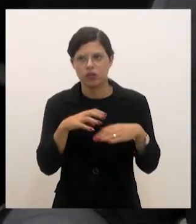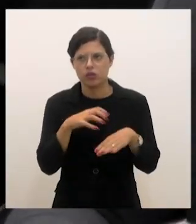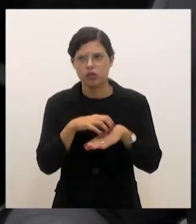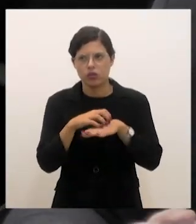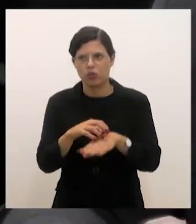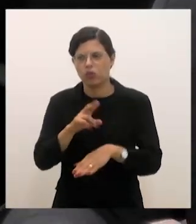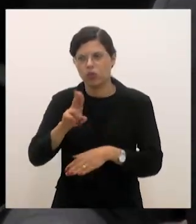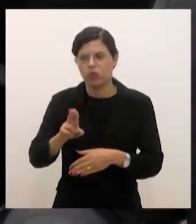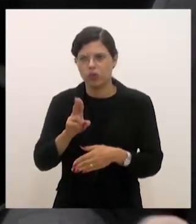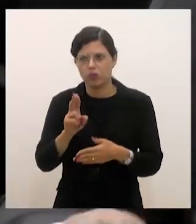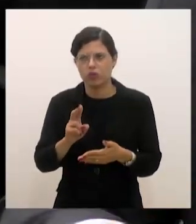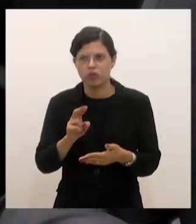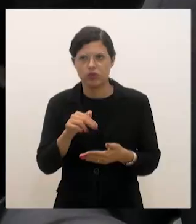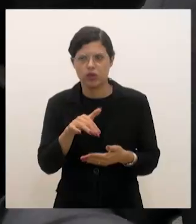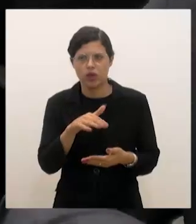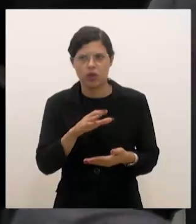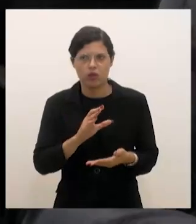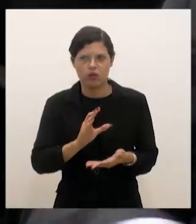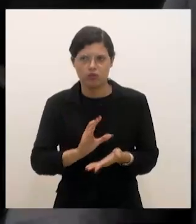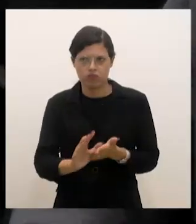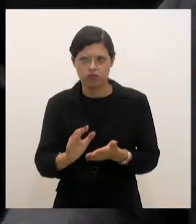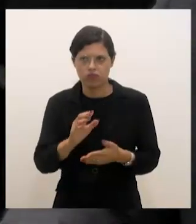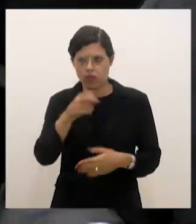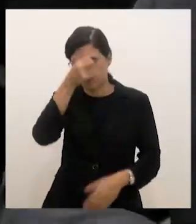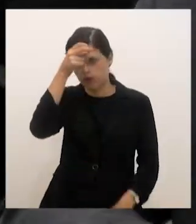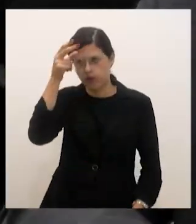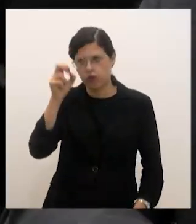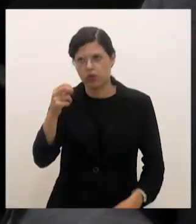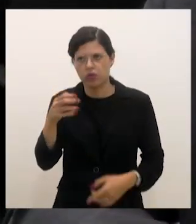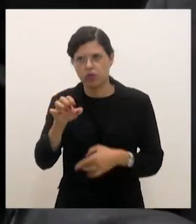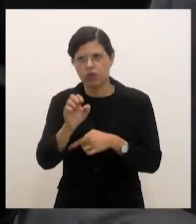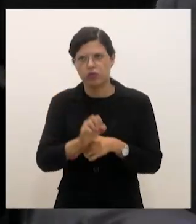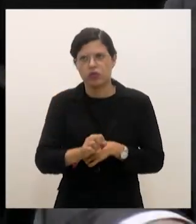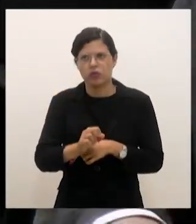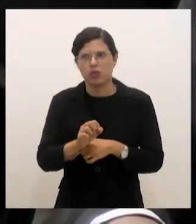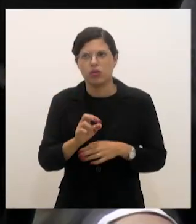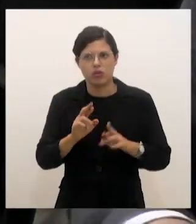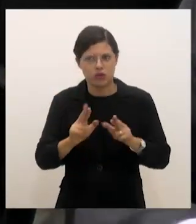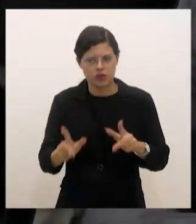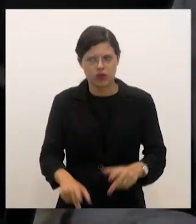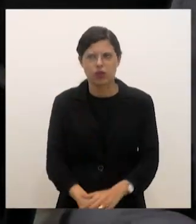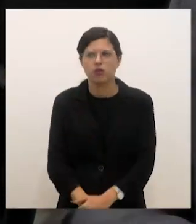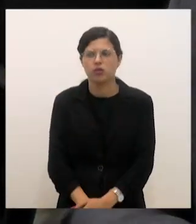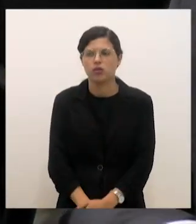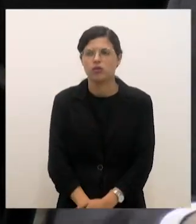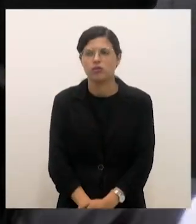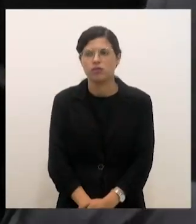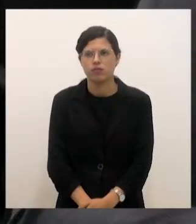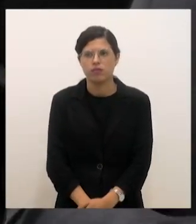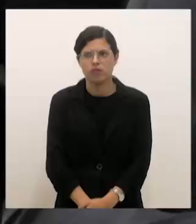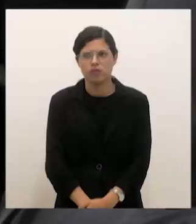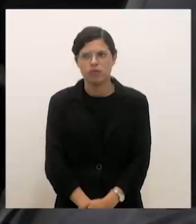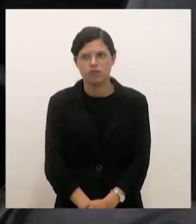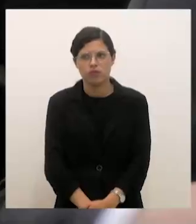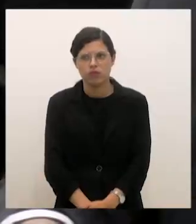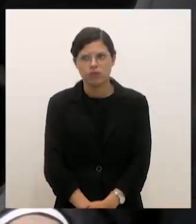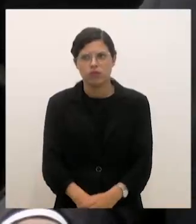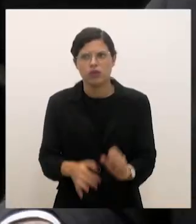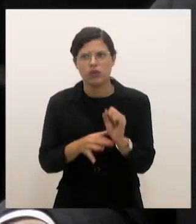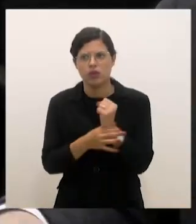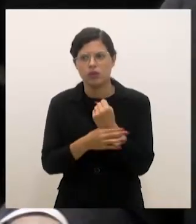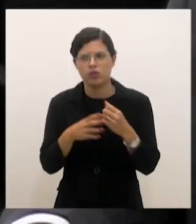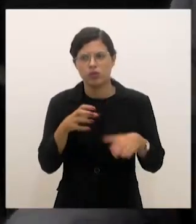um recurso da prefeitura ou do estado para levar a pessoa. É diferente. Ah, bom. Entendeu? Garantia de